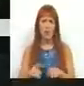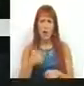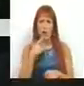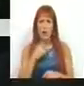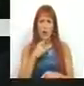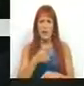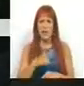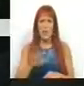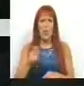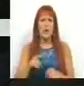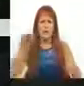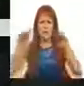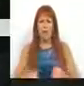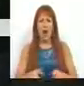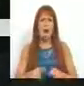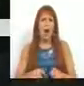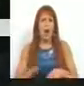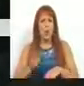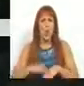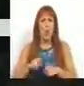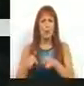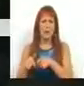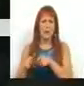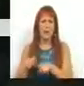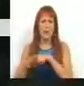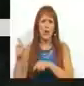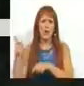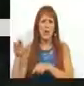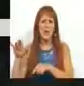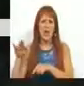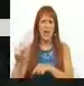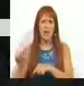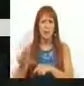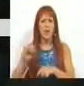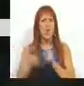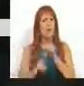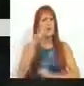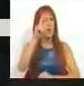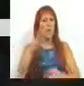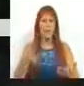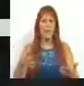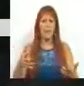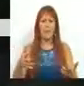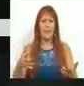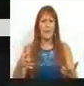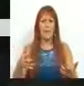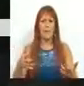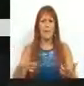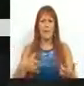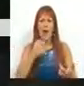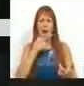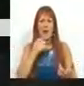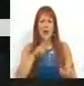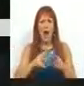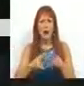pode dizer que quando baixa é efeito da política do BCE e quando sobe, só se houvesse